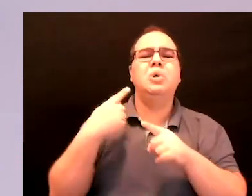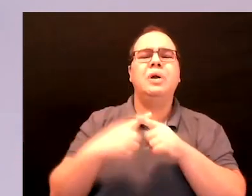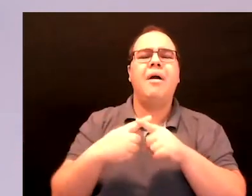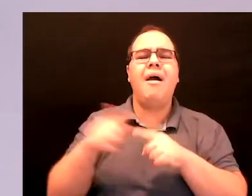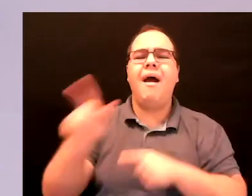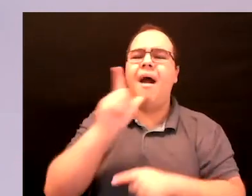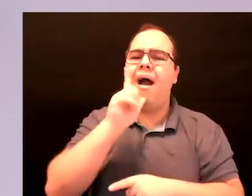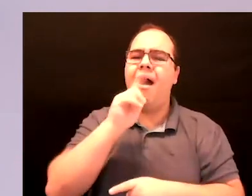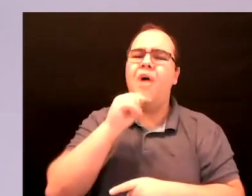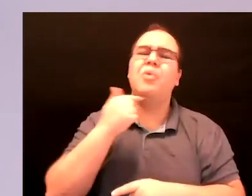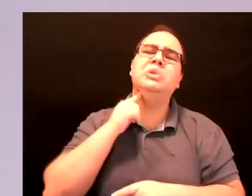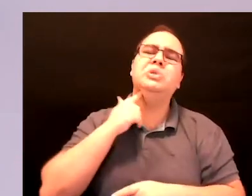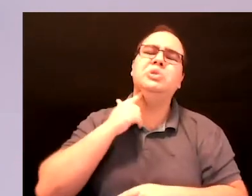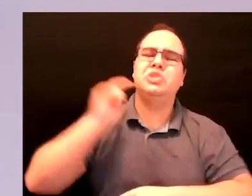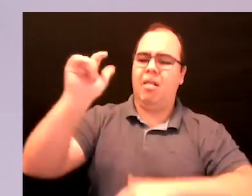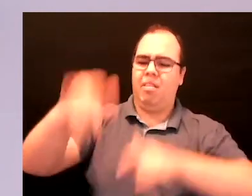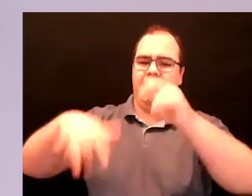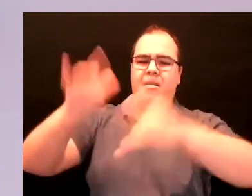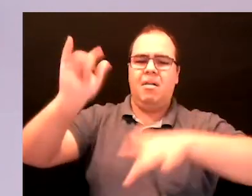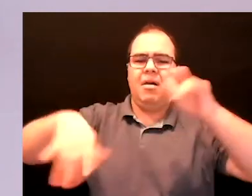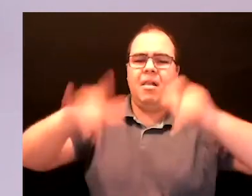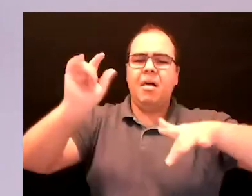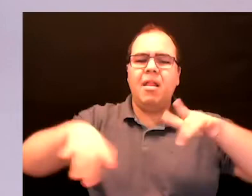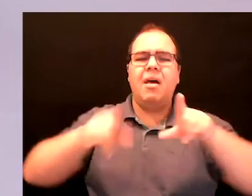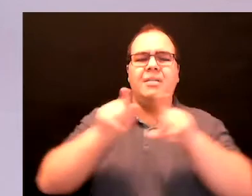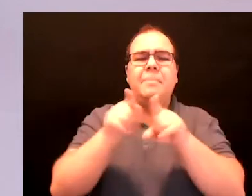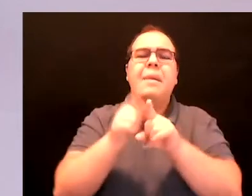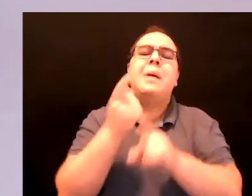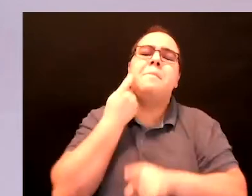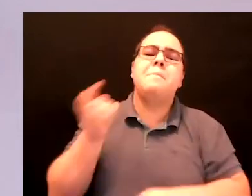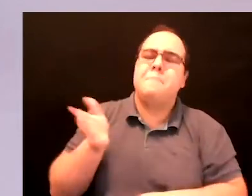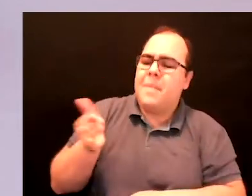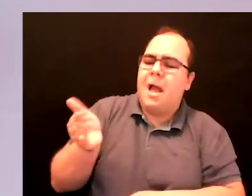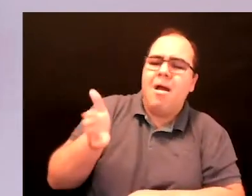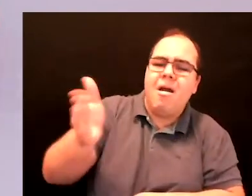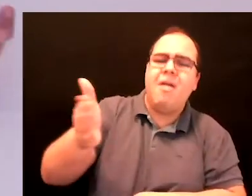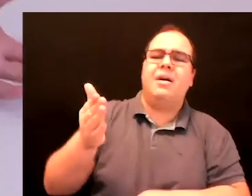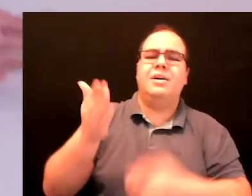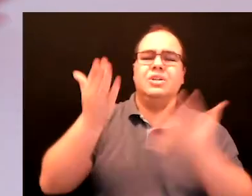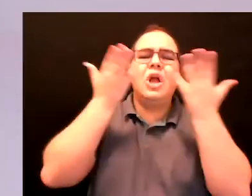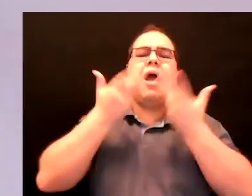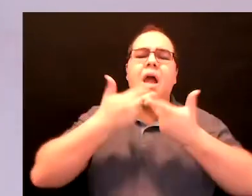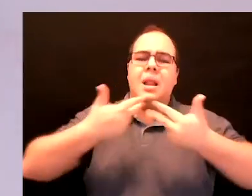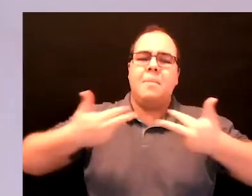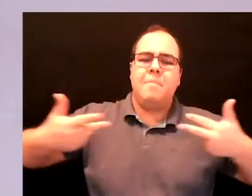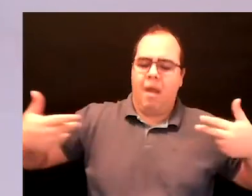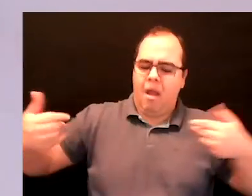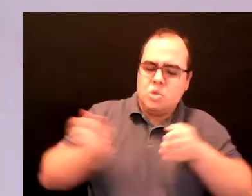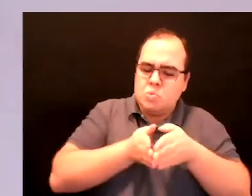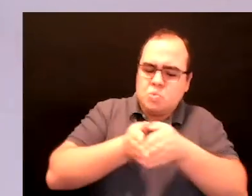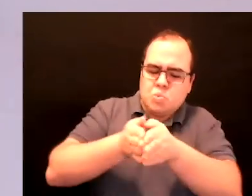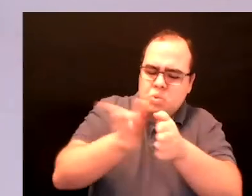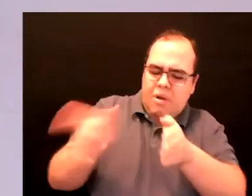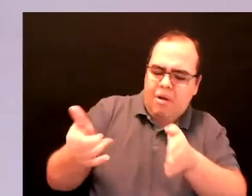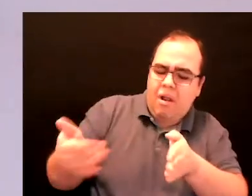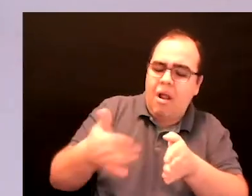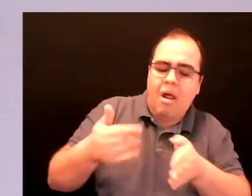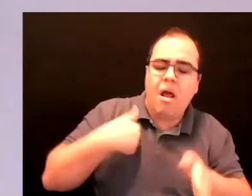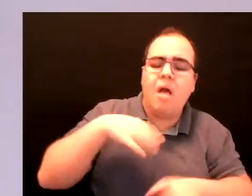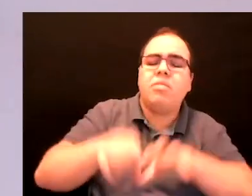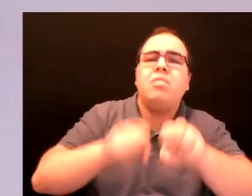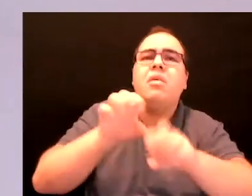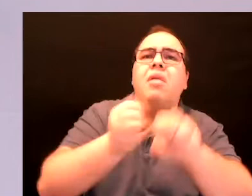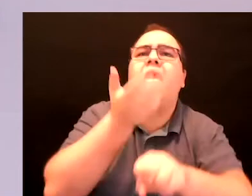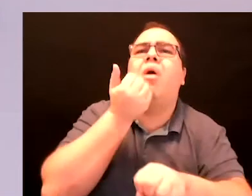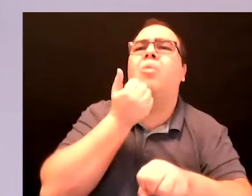desde contaminar aquelas águas, desde de peixes e outros animais marinhos e dos rios confundirem aquilo